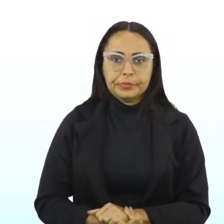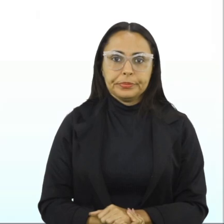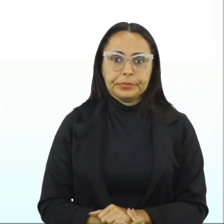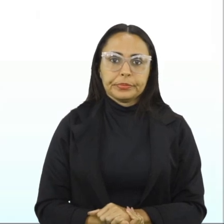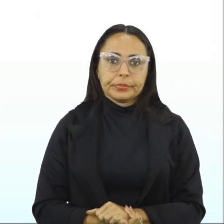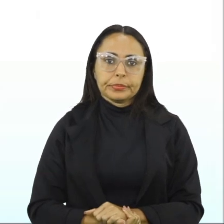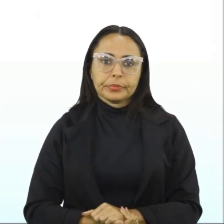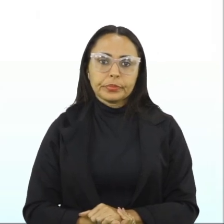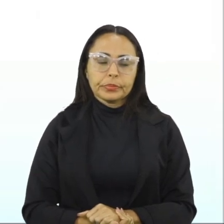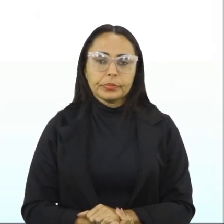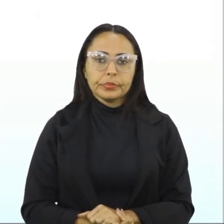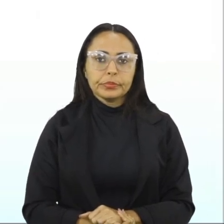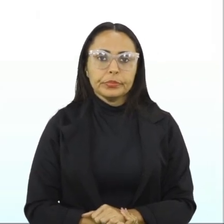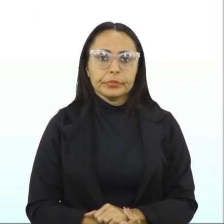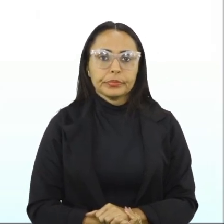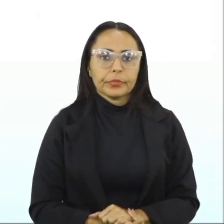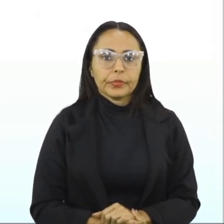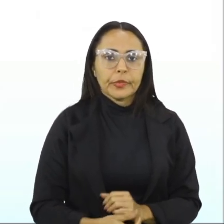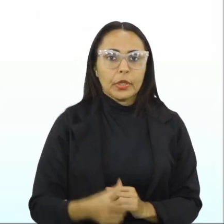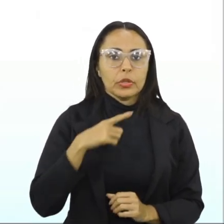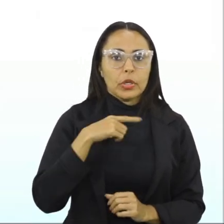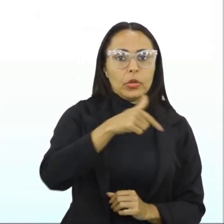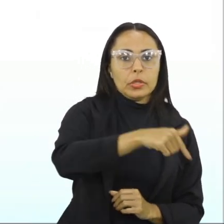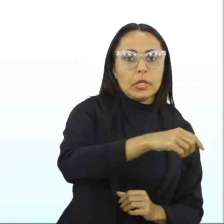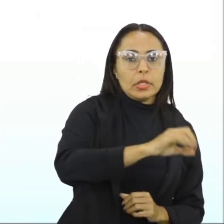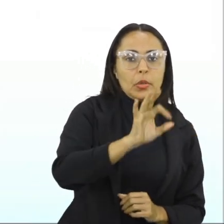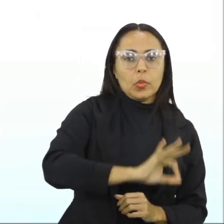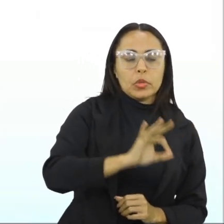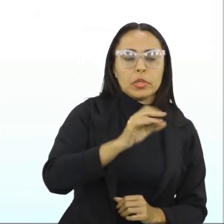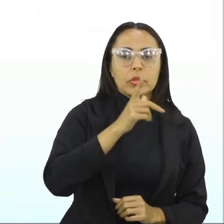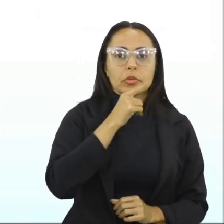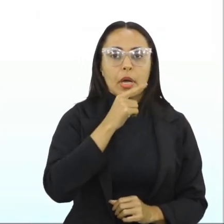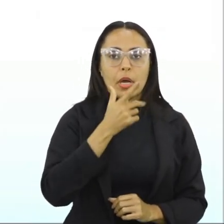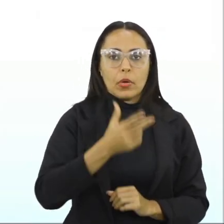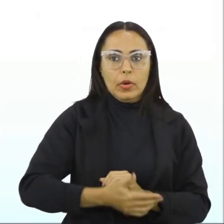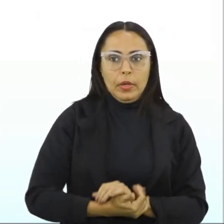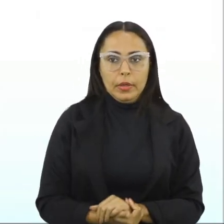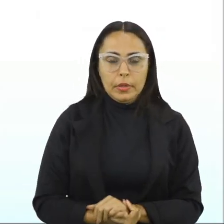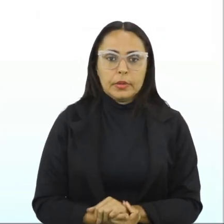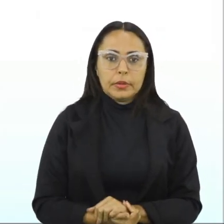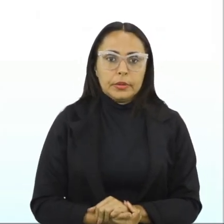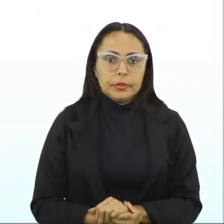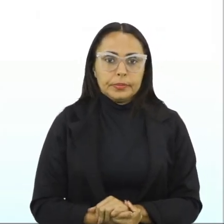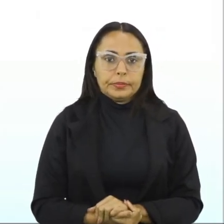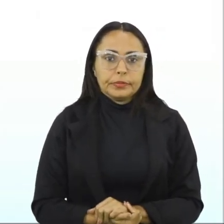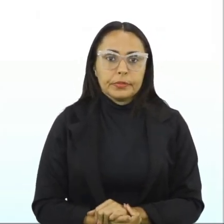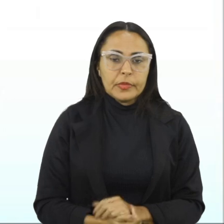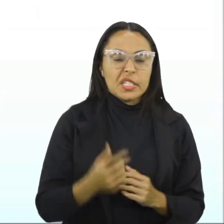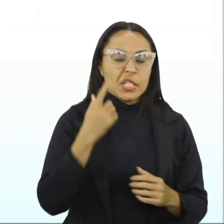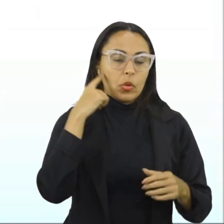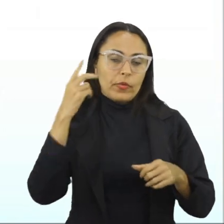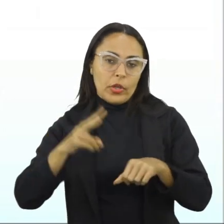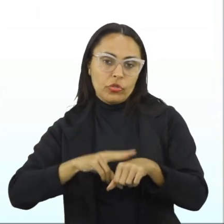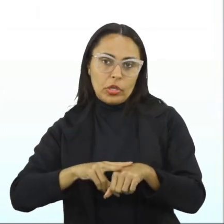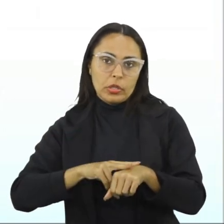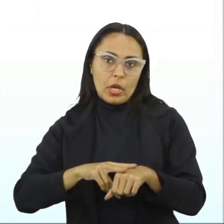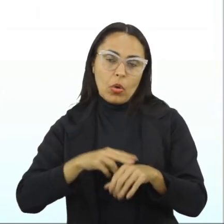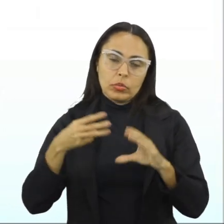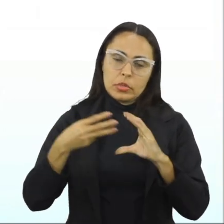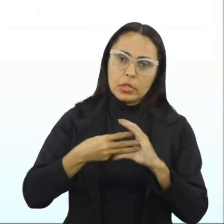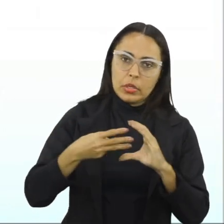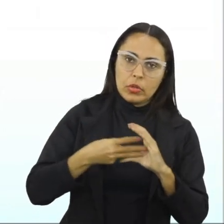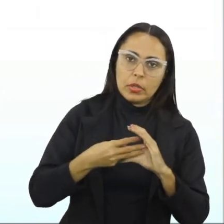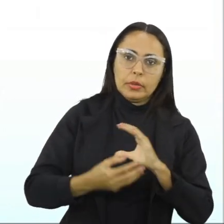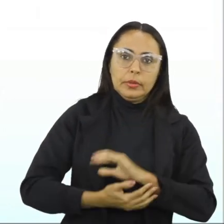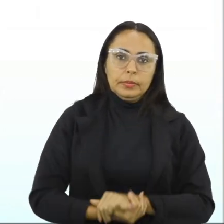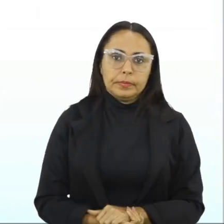quadro aí, por favor. Aí assim, eu tenho 70% de água na célula animal. Na célula vegetal, a gente vai fazer